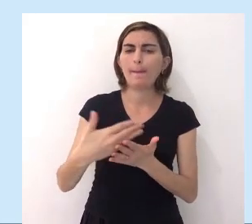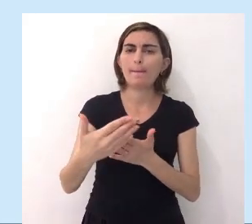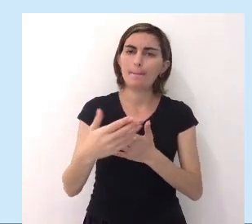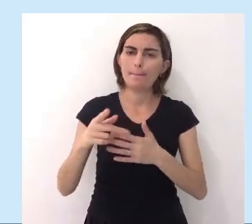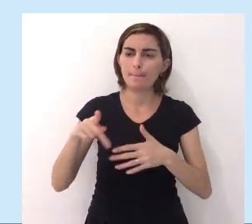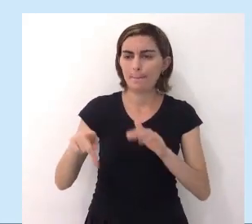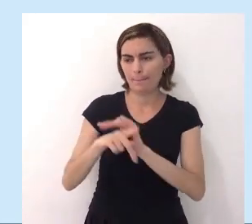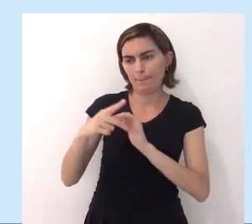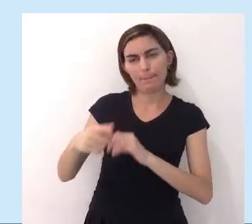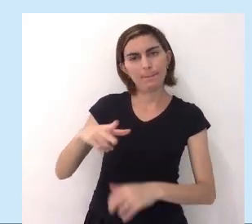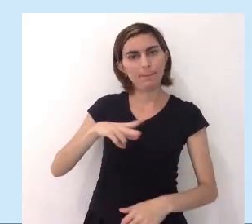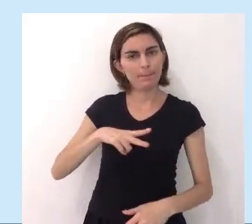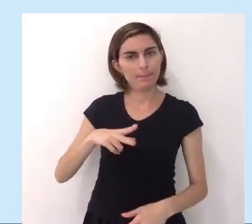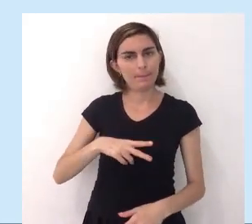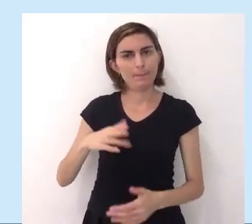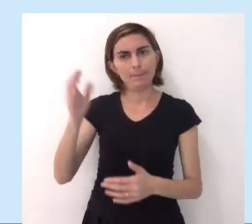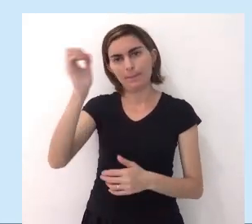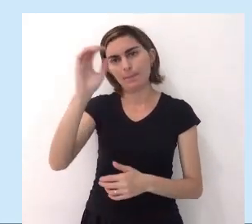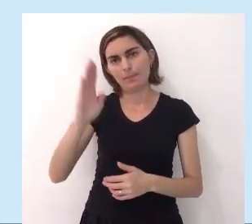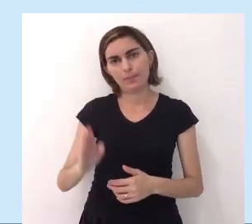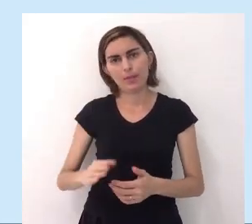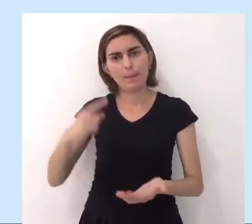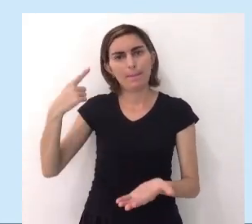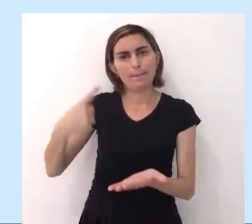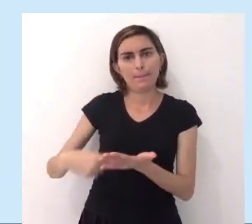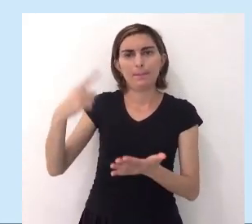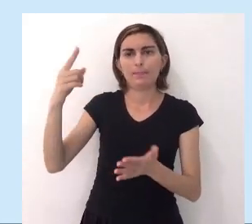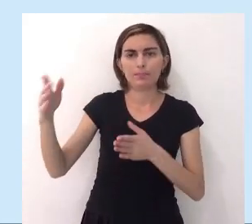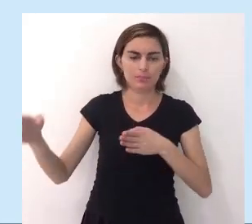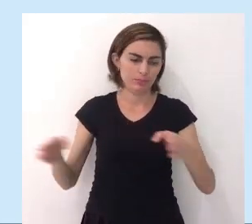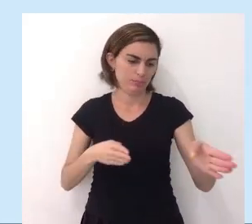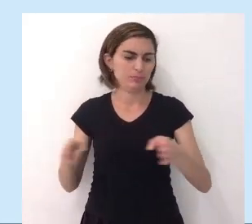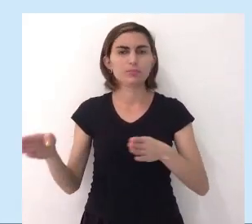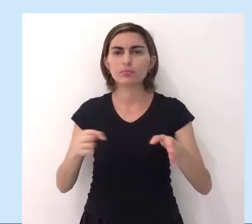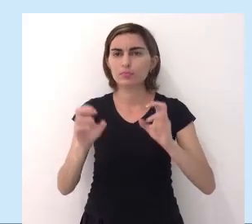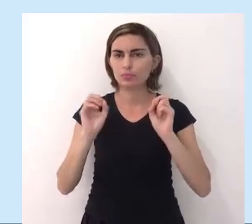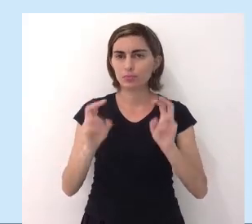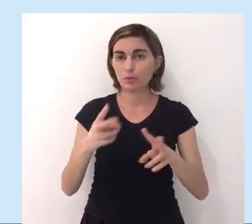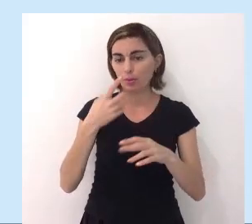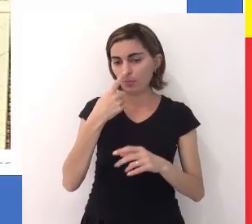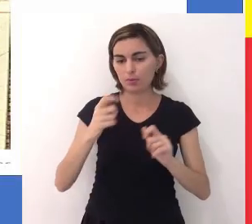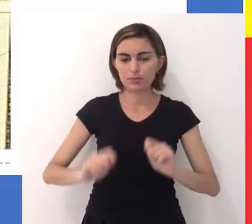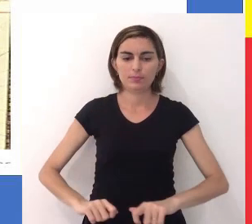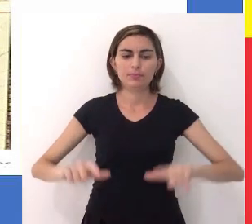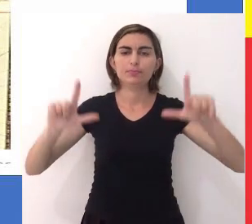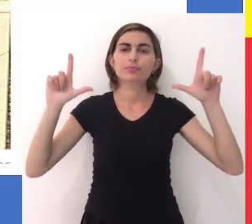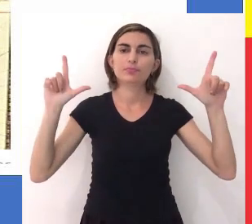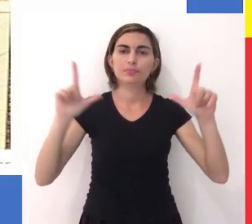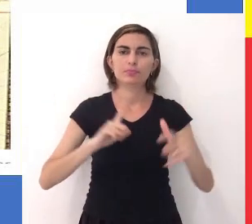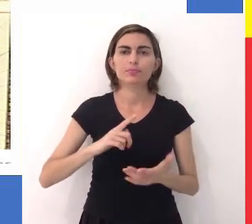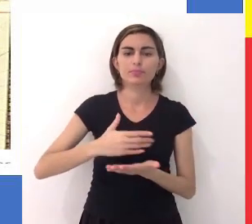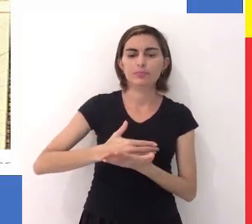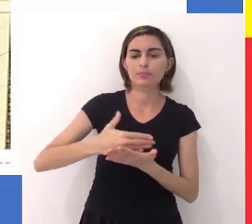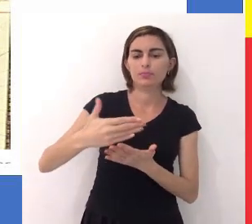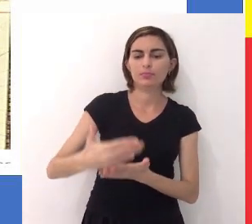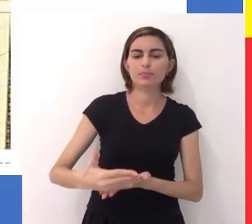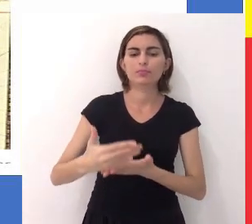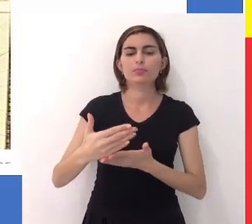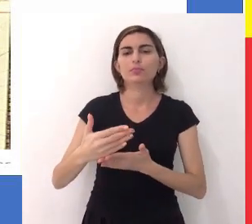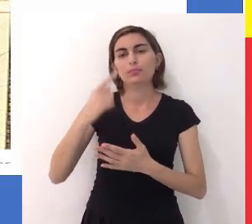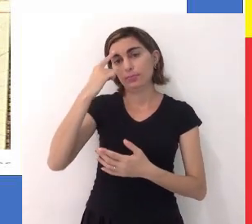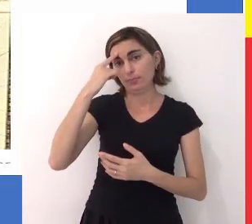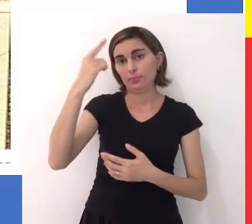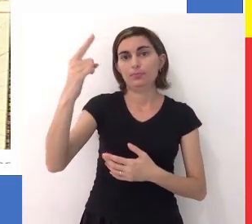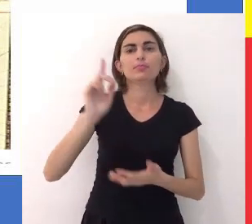da propriedade privada no Brasil vai ser marcado por esse período, ok? Observa na tela. A gente vai ter aí